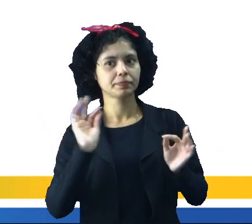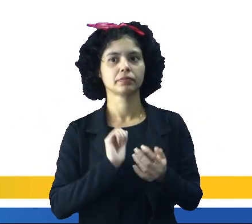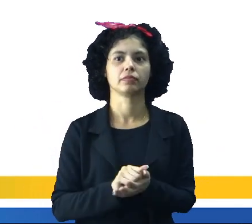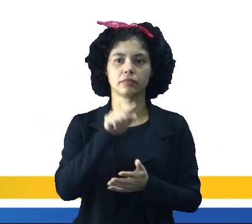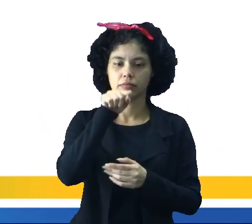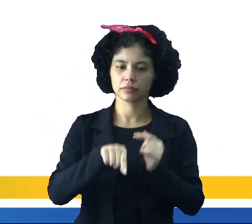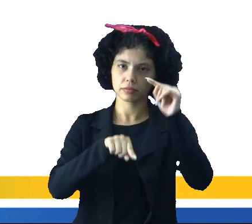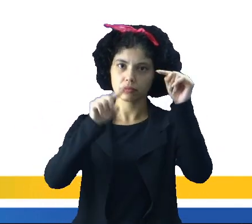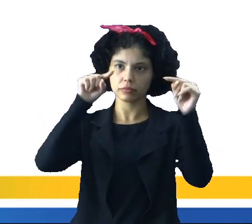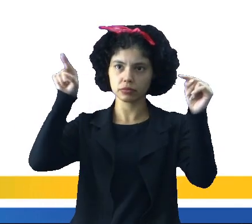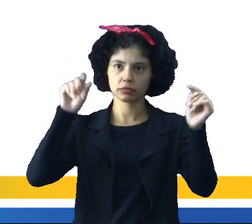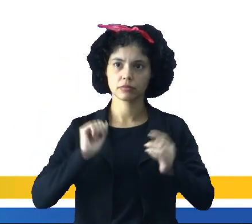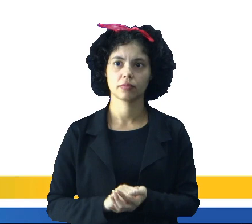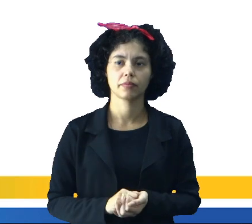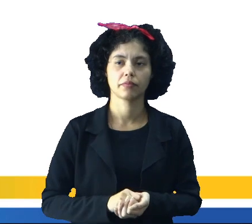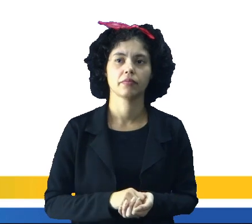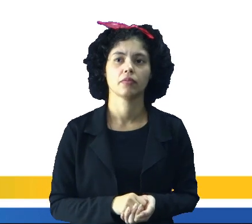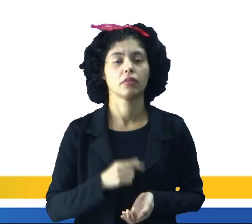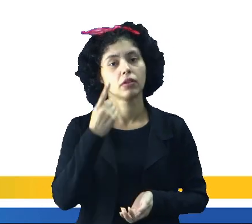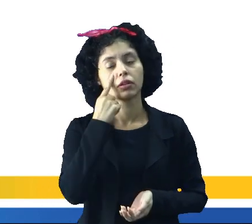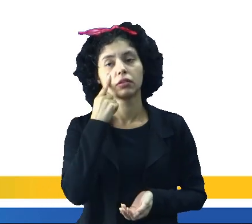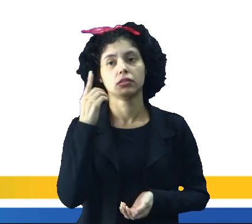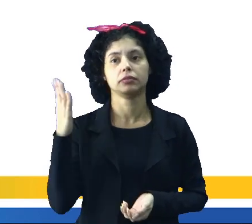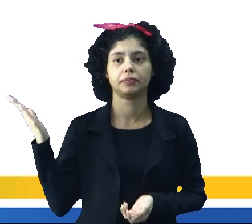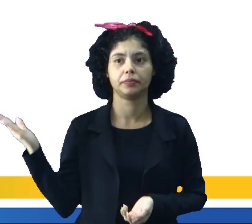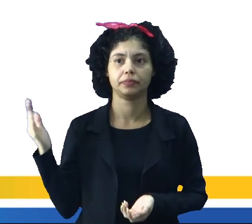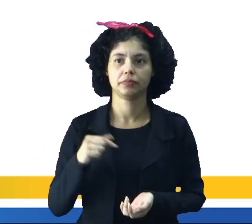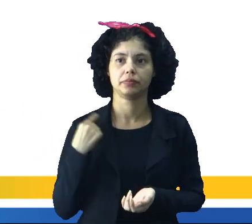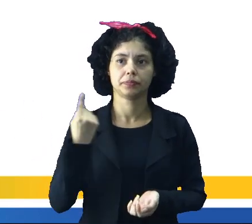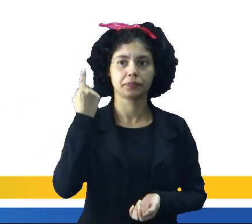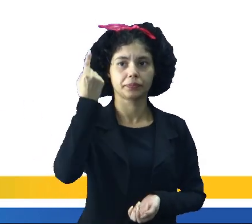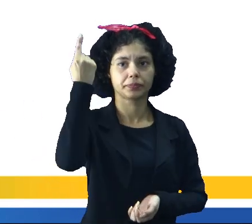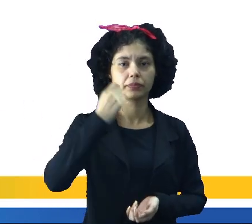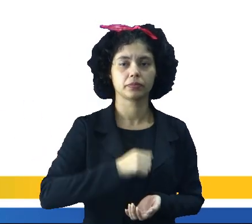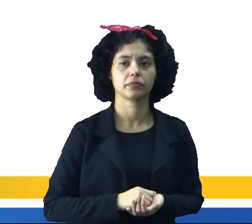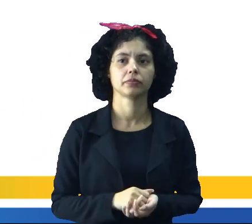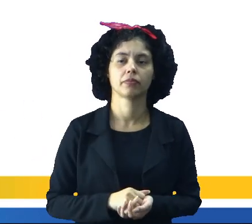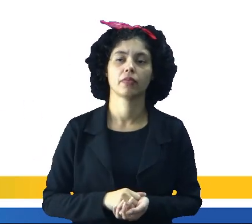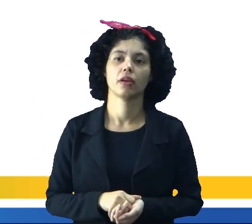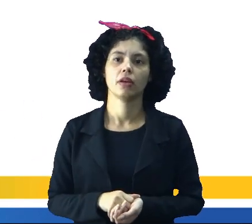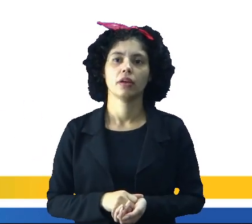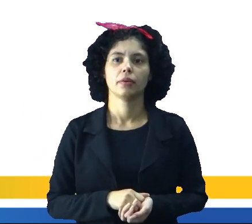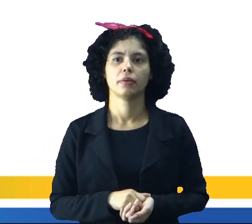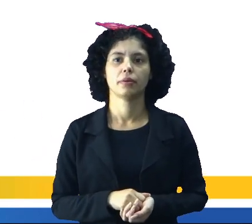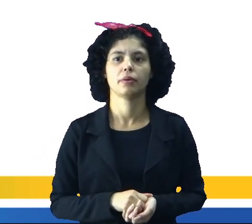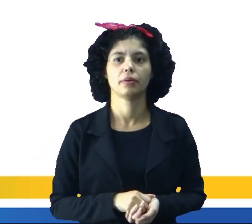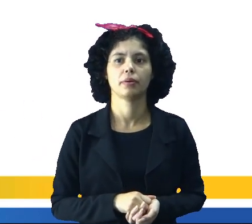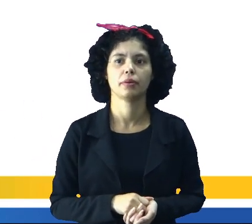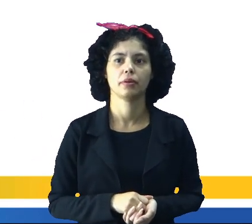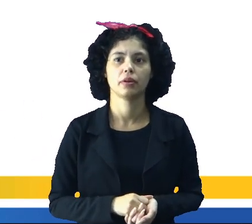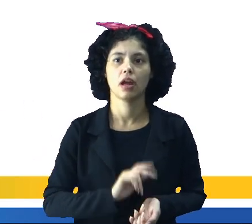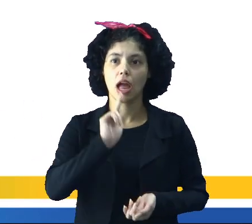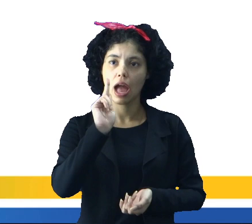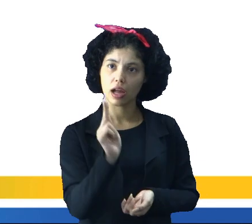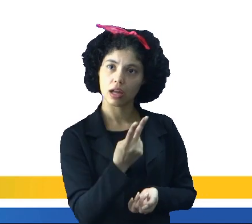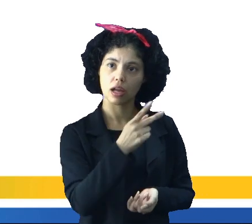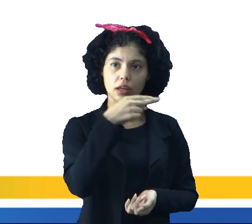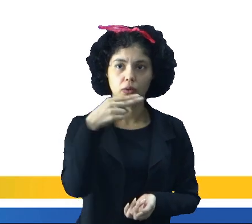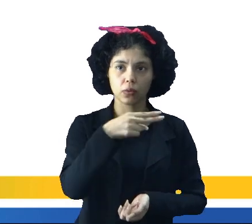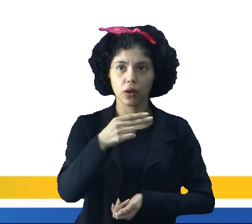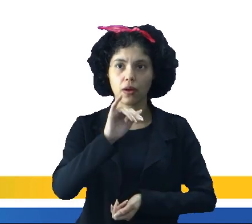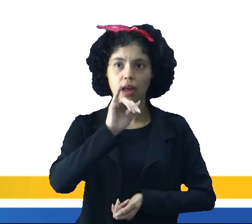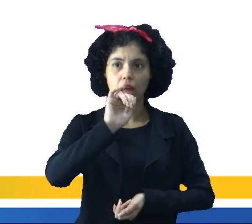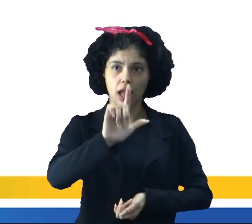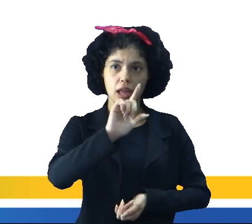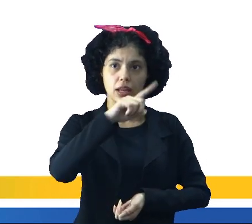bem demarcadas, certo? Então aí eu vou trabalhar só a altura dele, ao meio. H é igual,